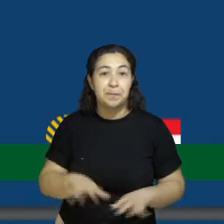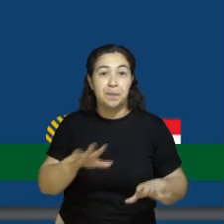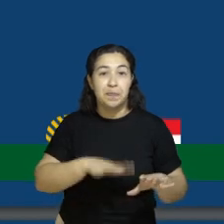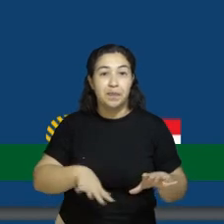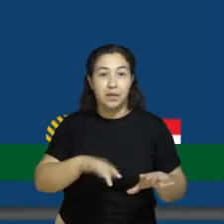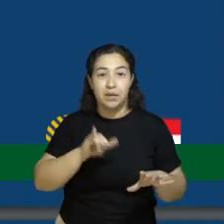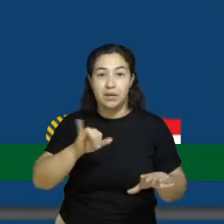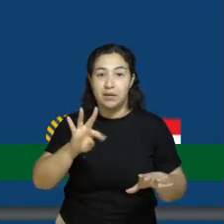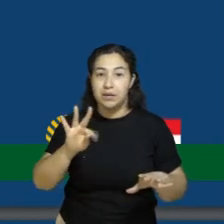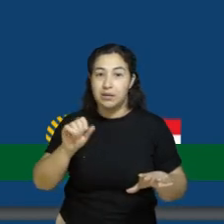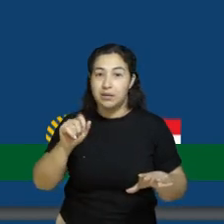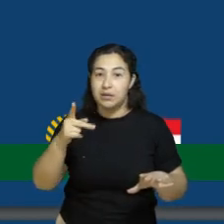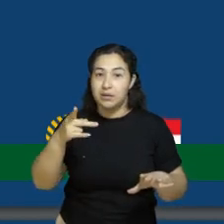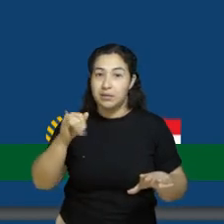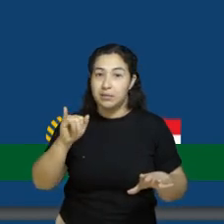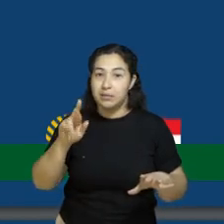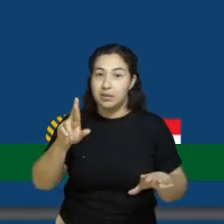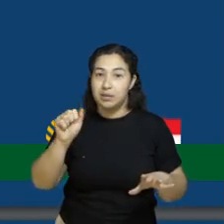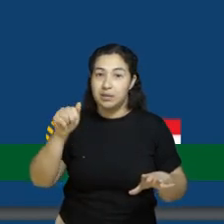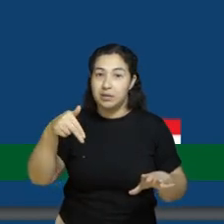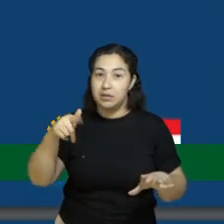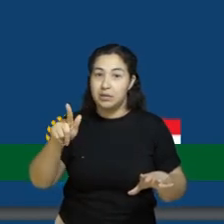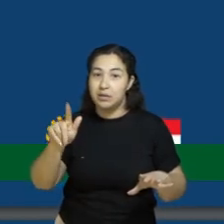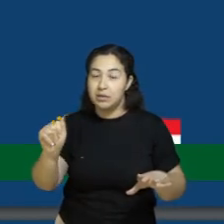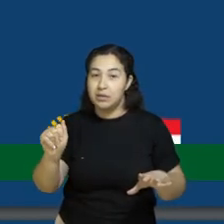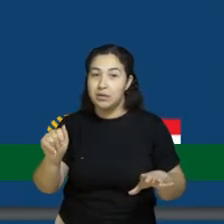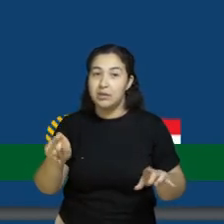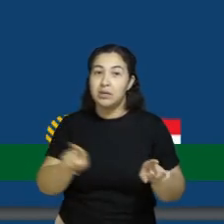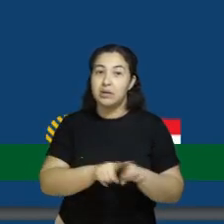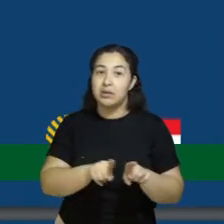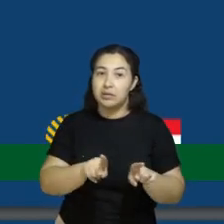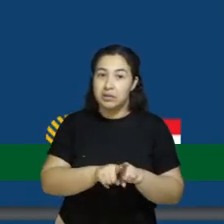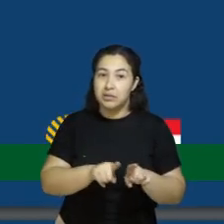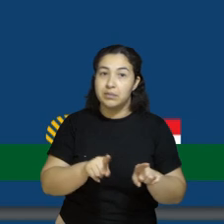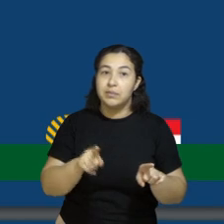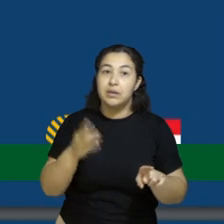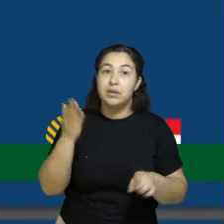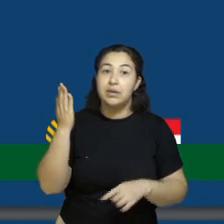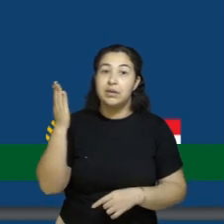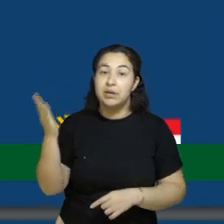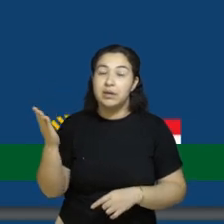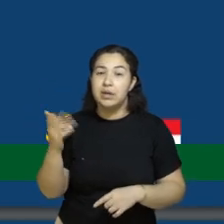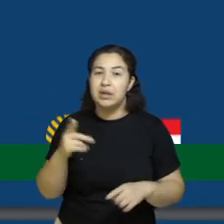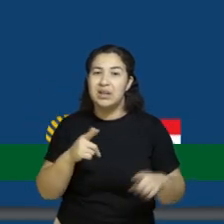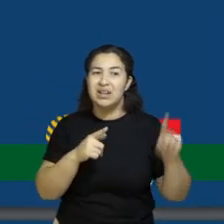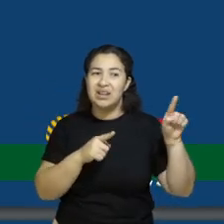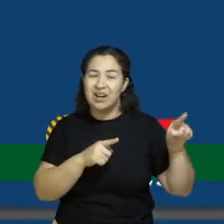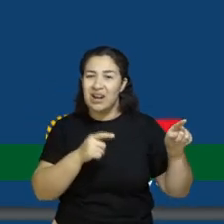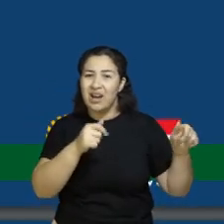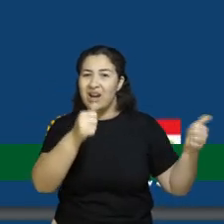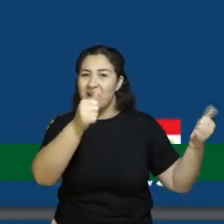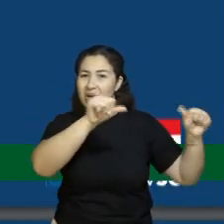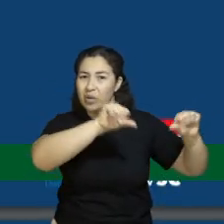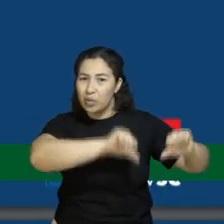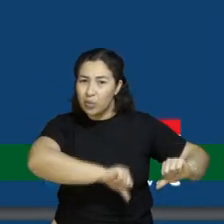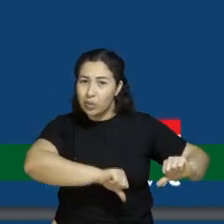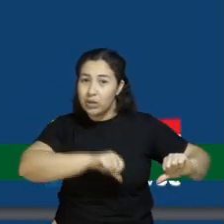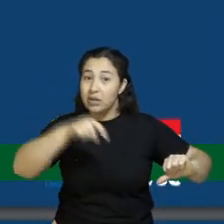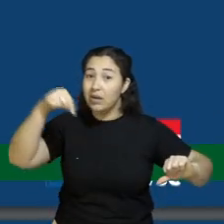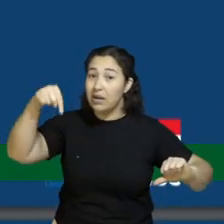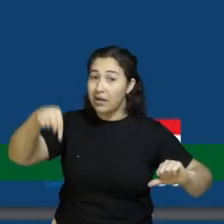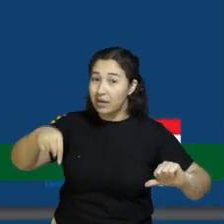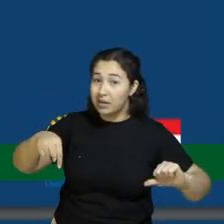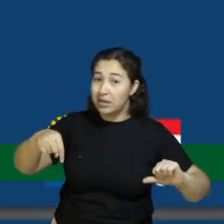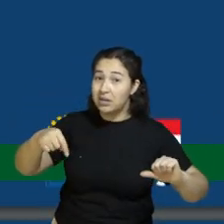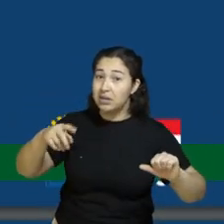Itapiranga alimenta Tunápolis e Santa Helena, que vem lá para o São Miguel do Oeste. Numa eventualidade de um defeito da fonte de São Miguel do Oeste, é